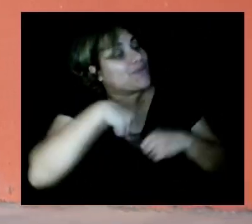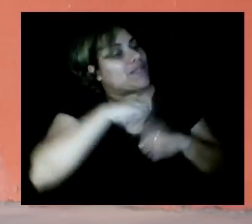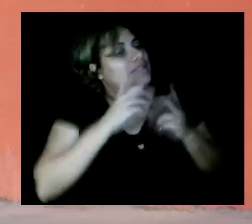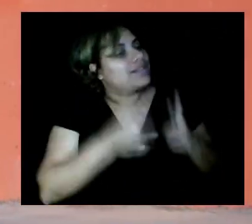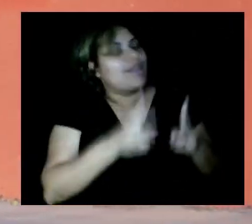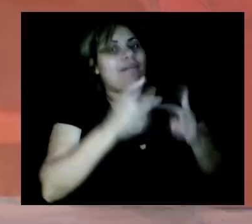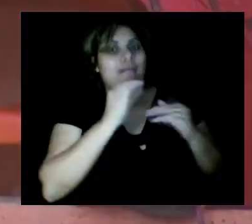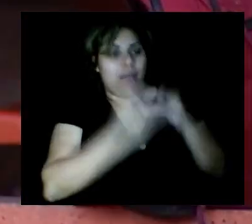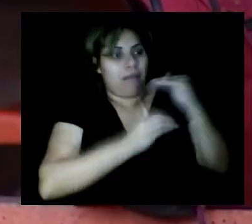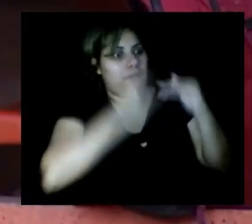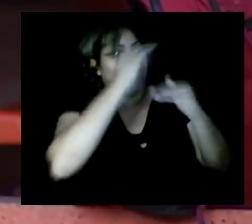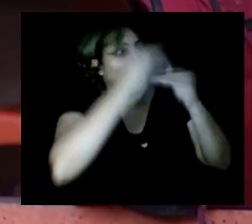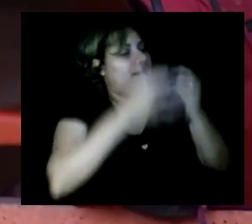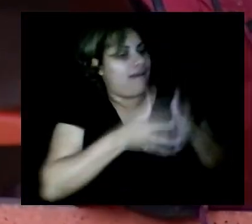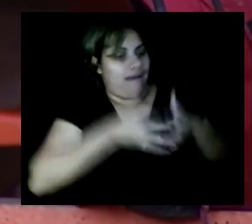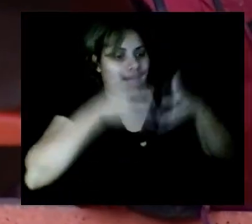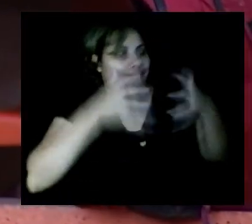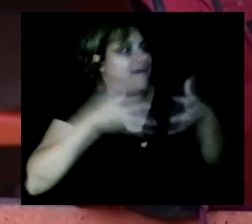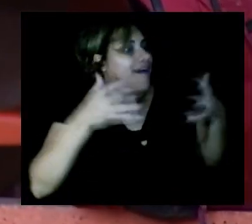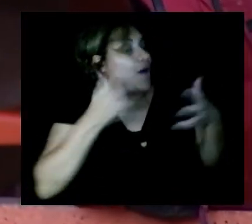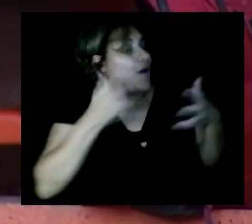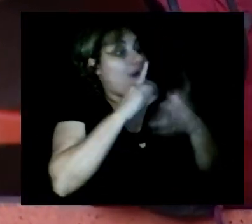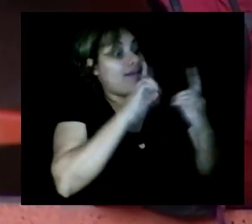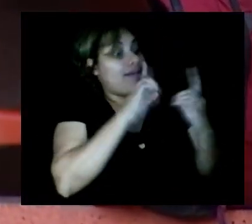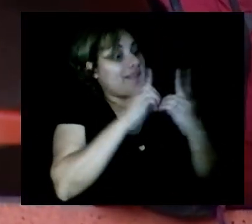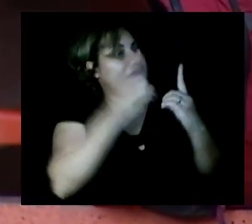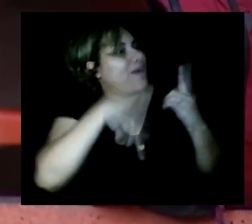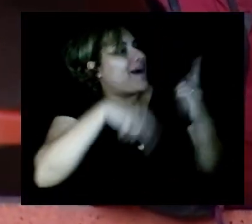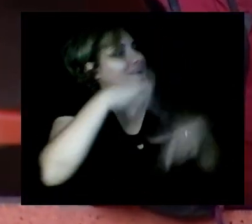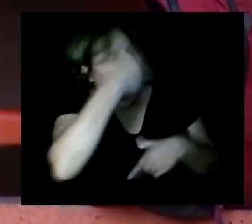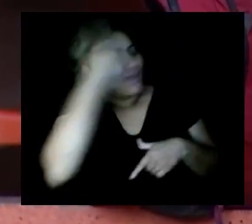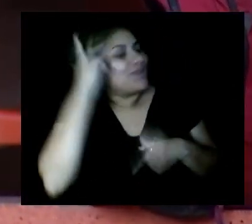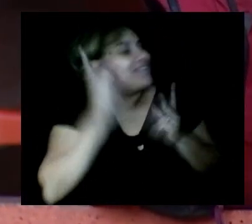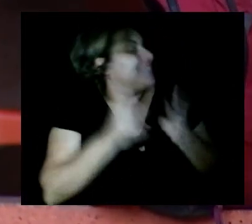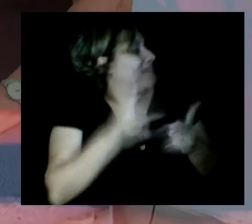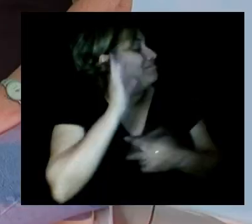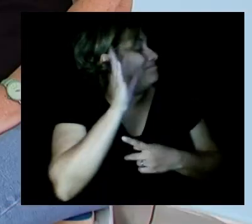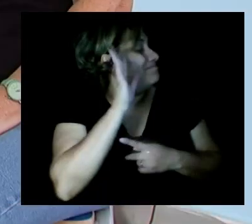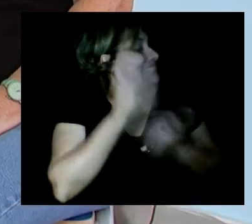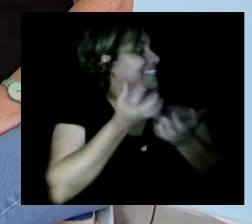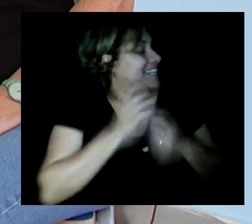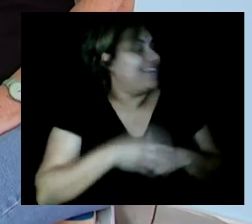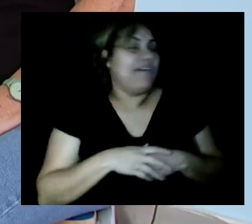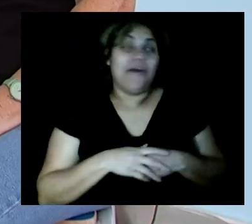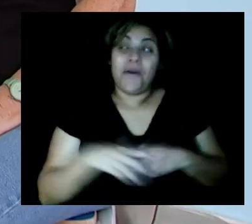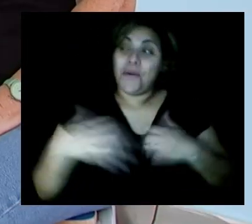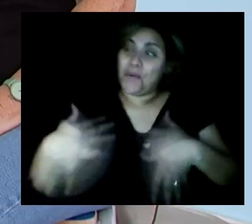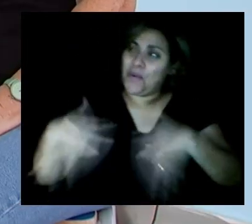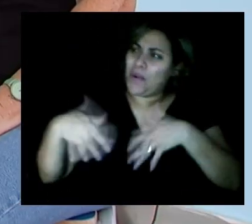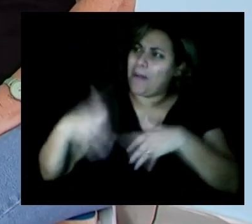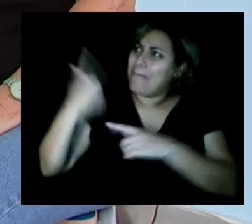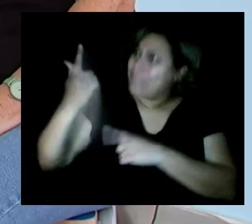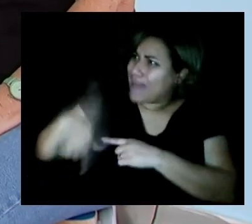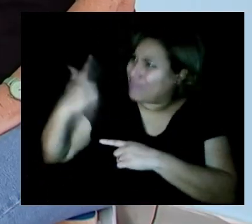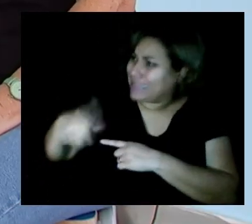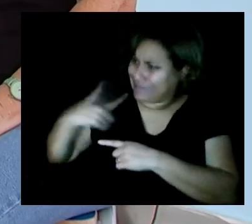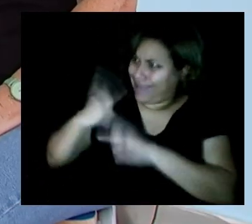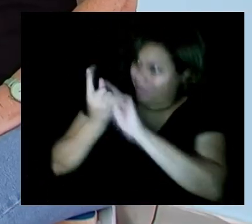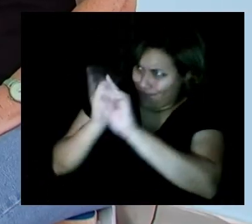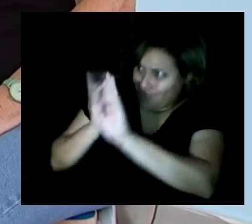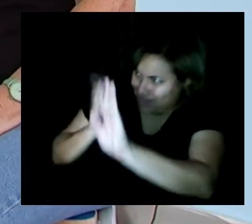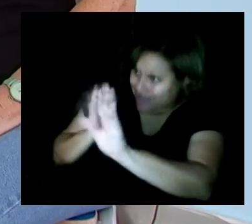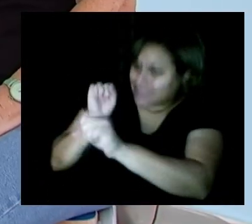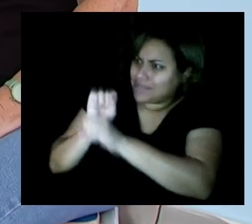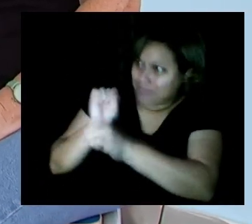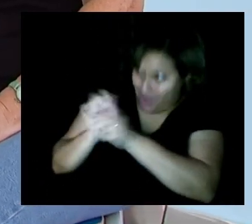mais para poder atender mais gente, sempre. E tem demanda ainda, tipo filas de espera, como é que é?